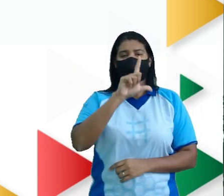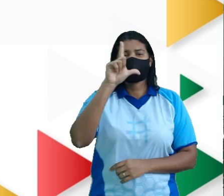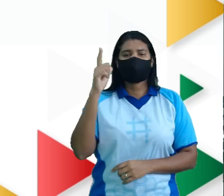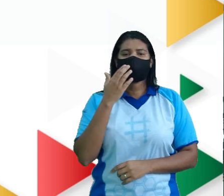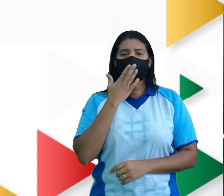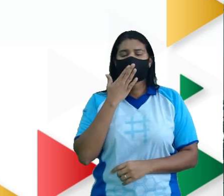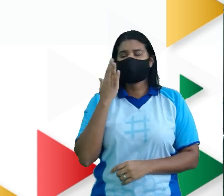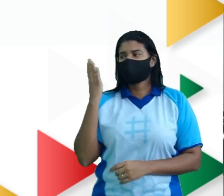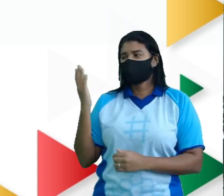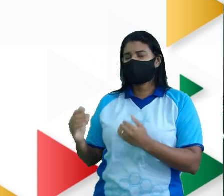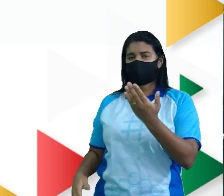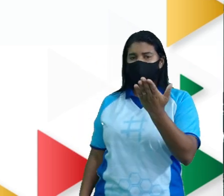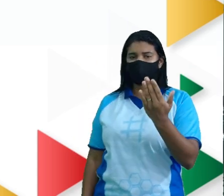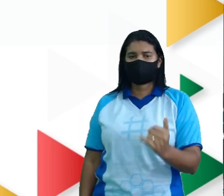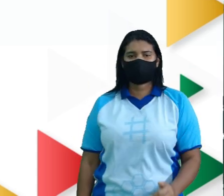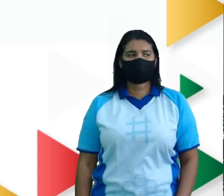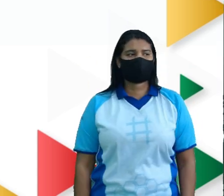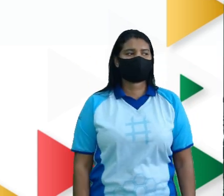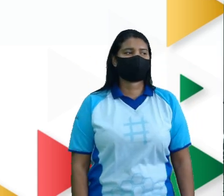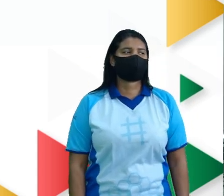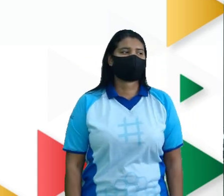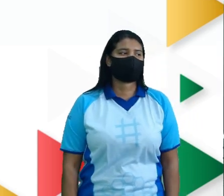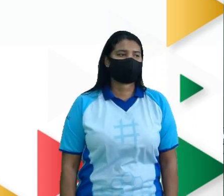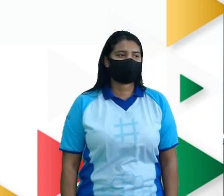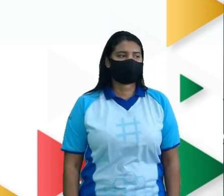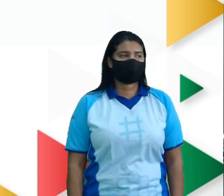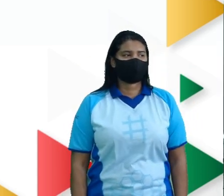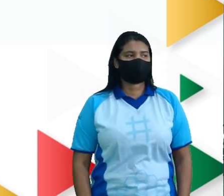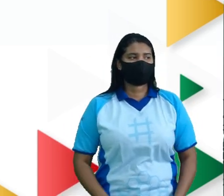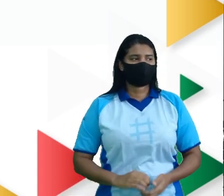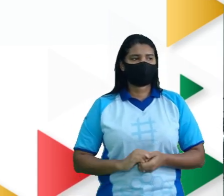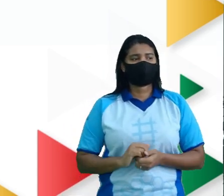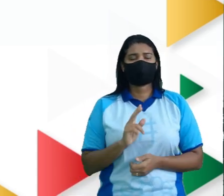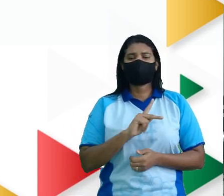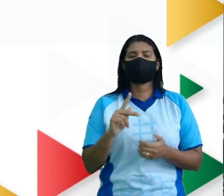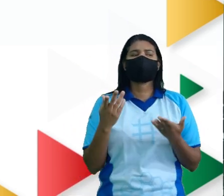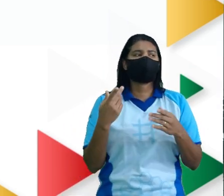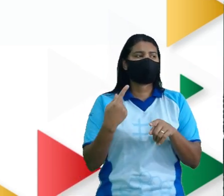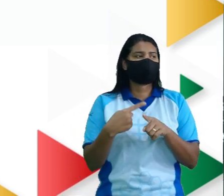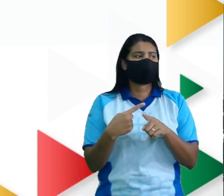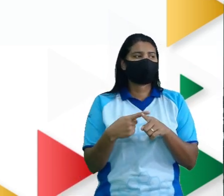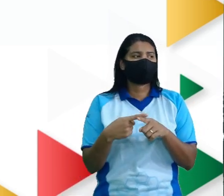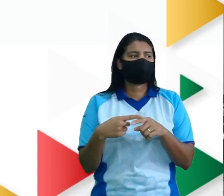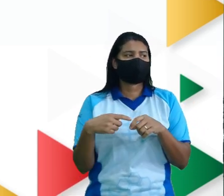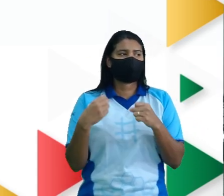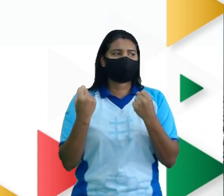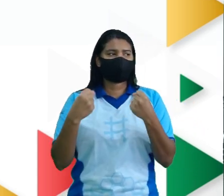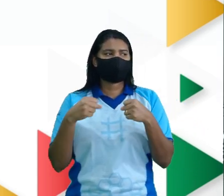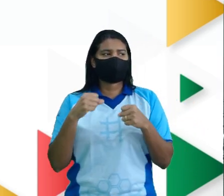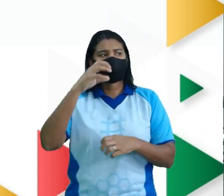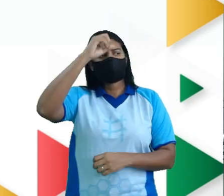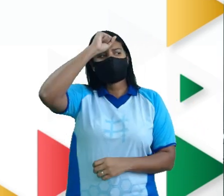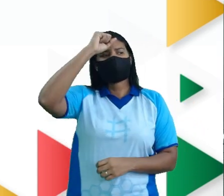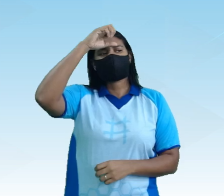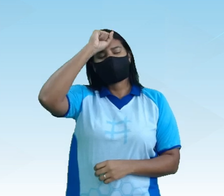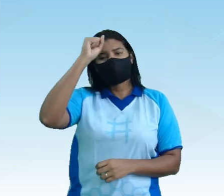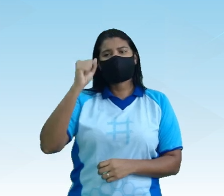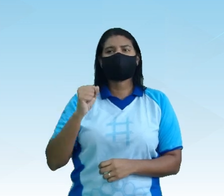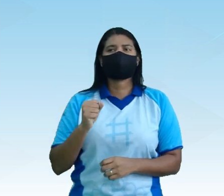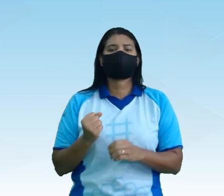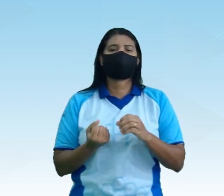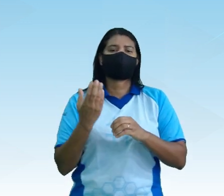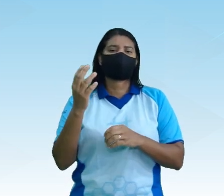bonitinho para você, viu? Como ficou legal? Esse é o fluxograma. Professor, por que eu preciso aprender a fazer